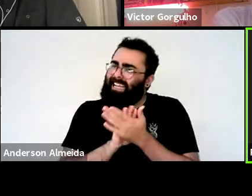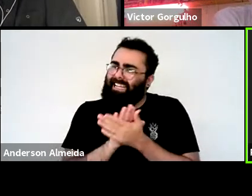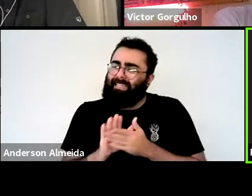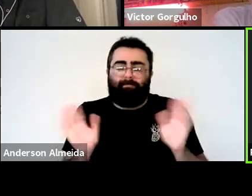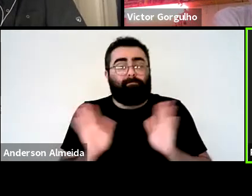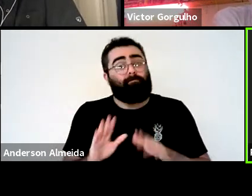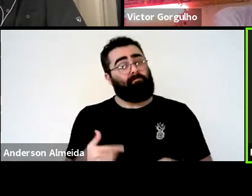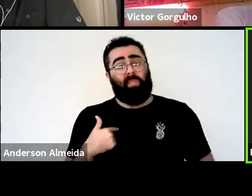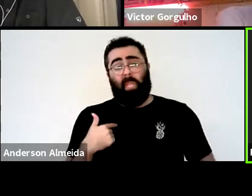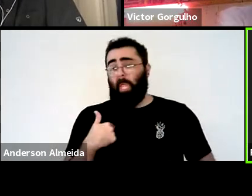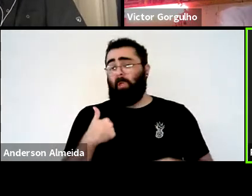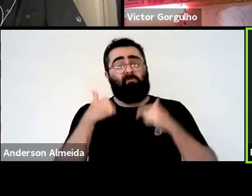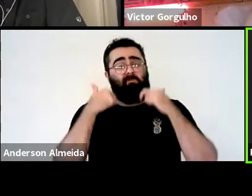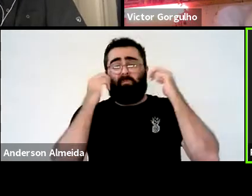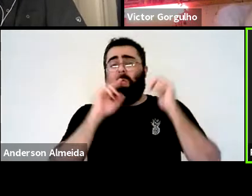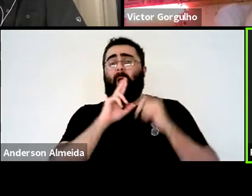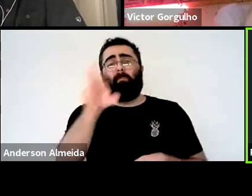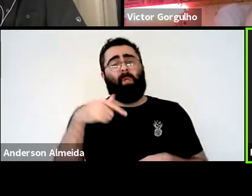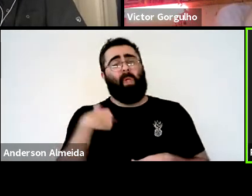ali junto que me dá